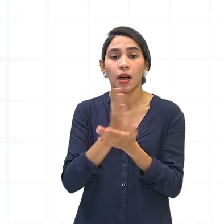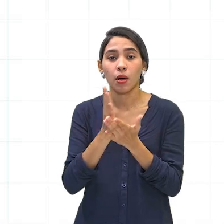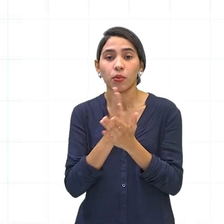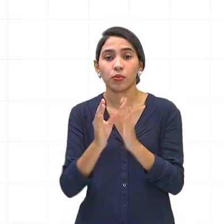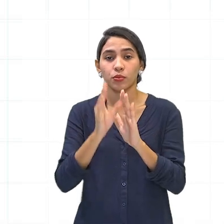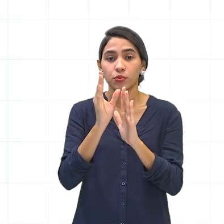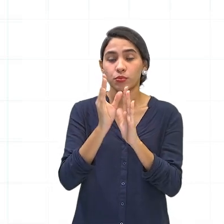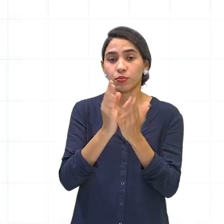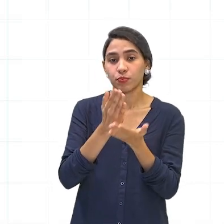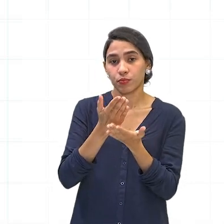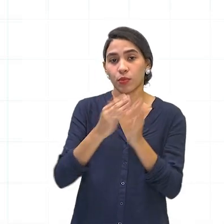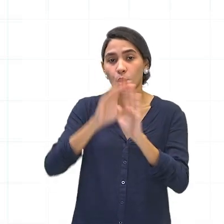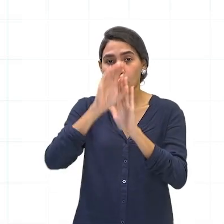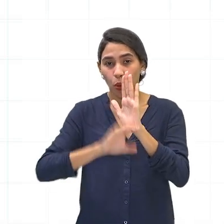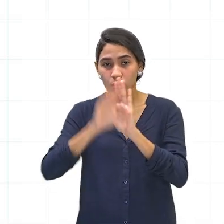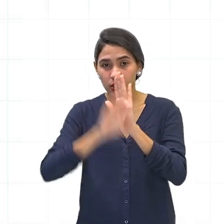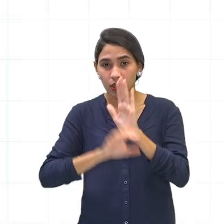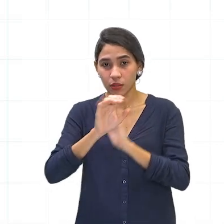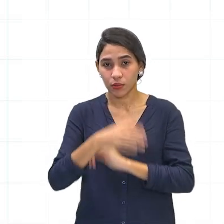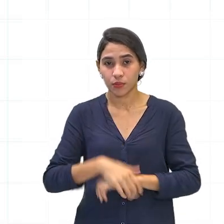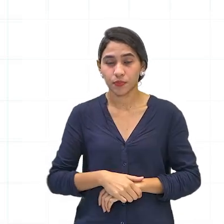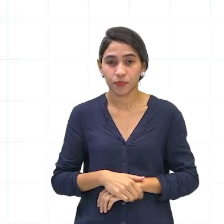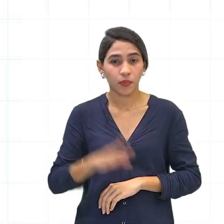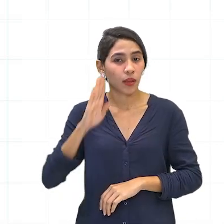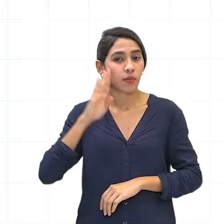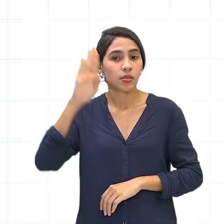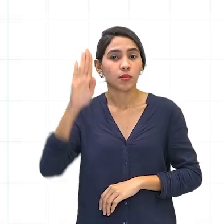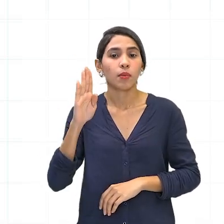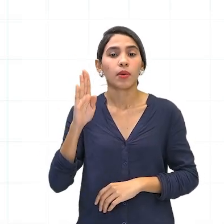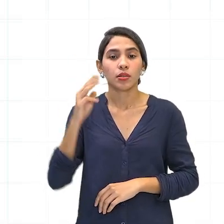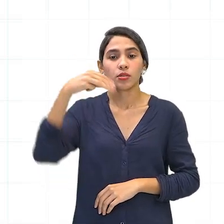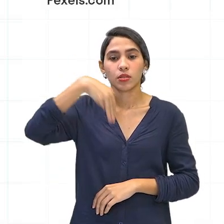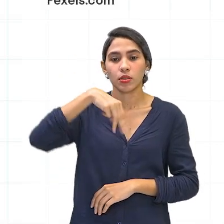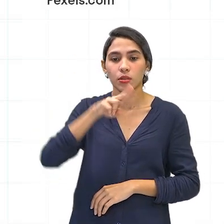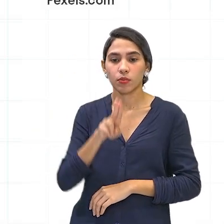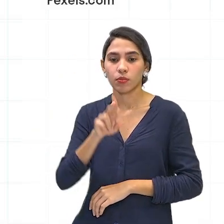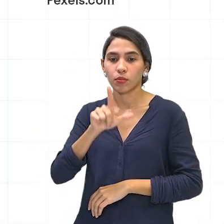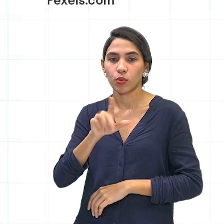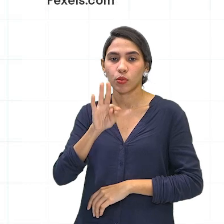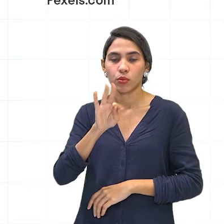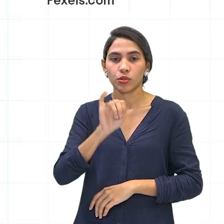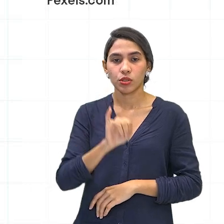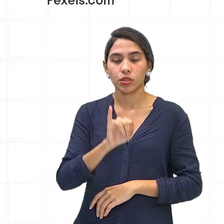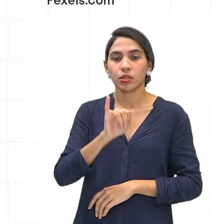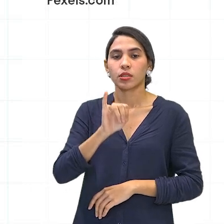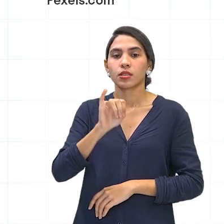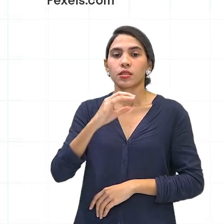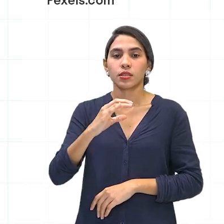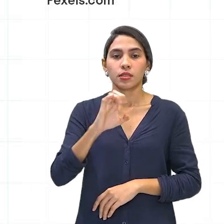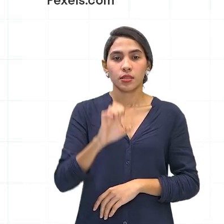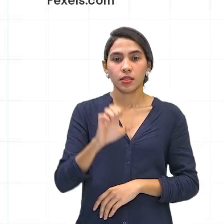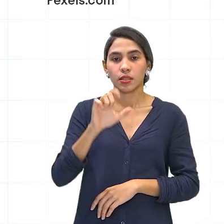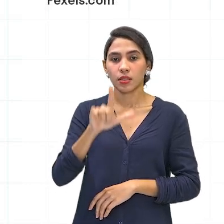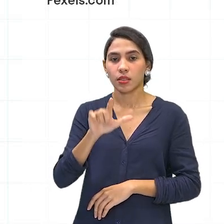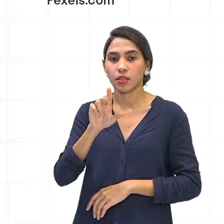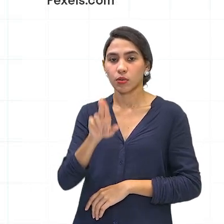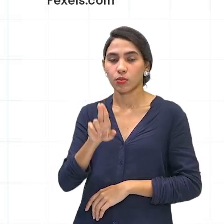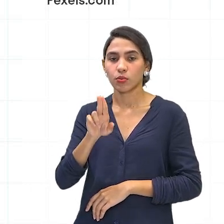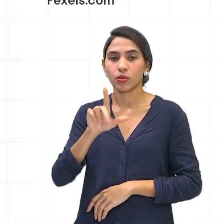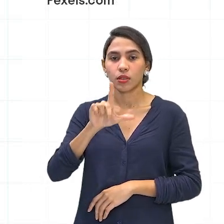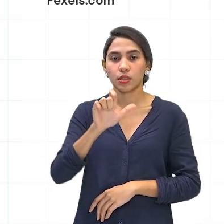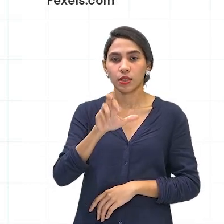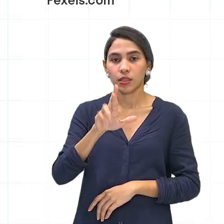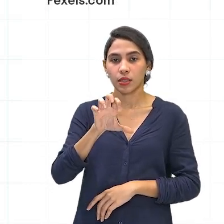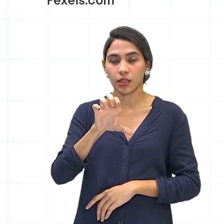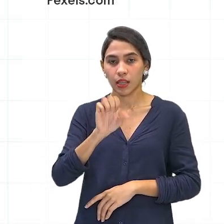aí na imagem a seguir, principalmente sobre os multicelulares. Aí na nossa próxima imagem a gente observa então que esses